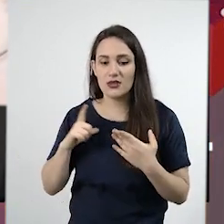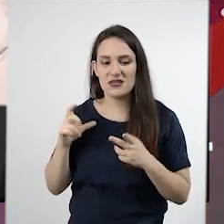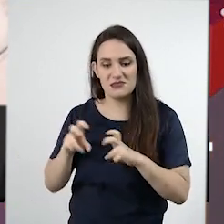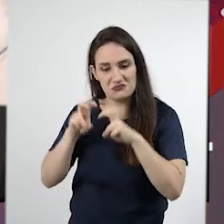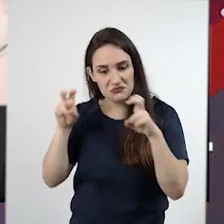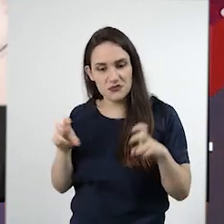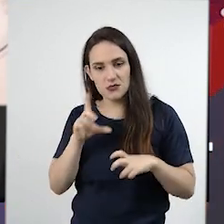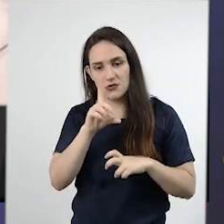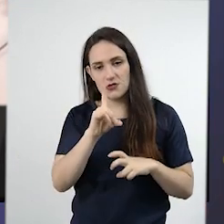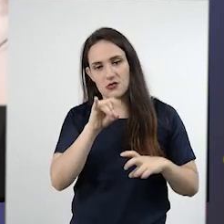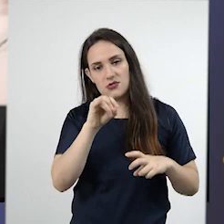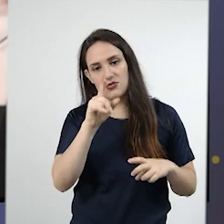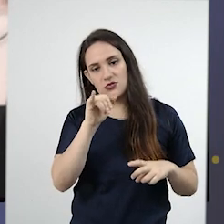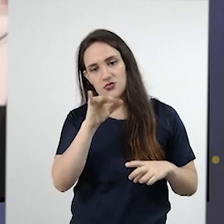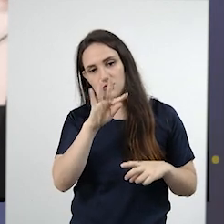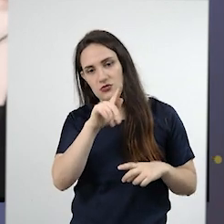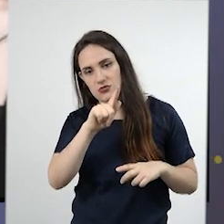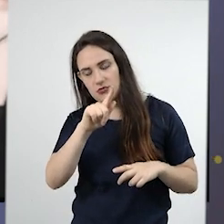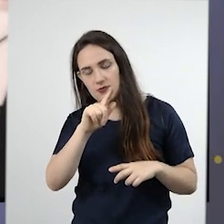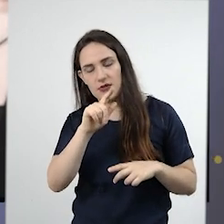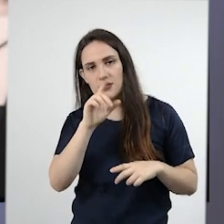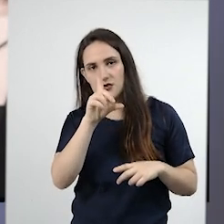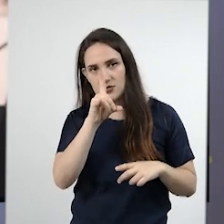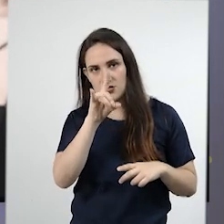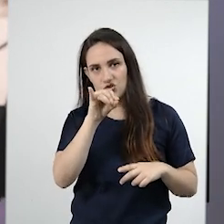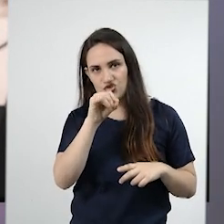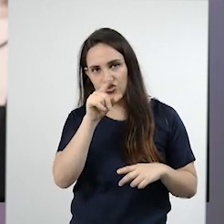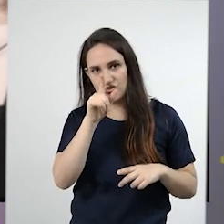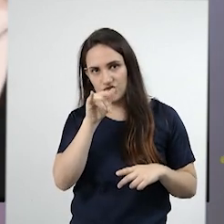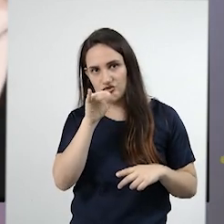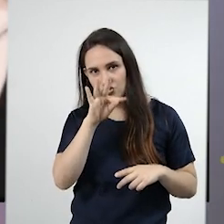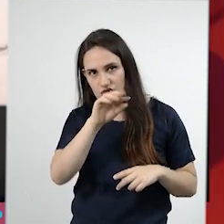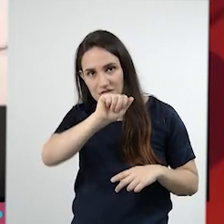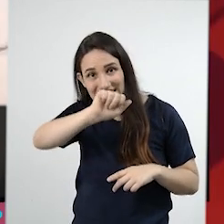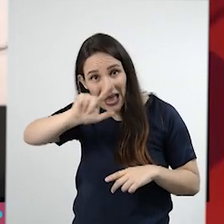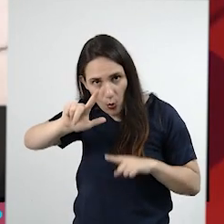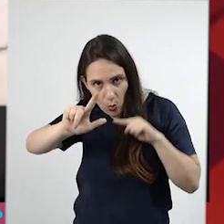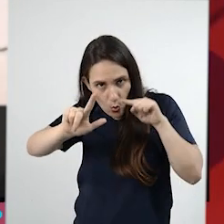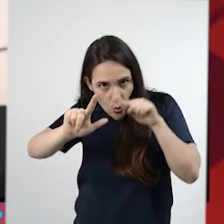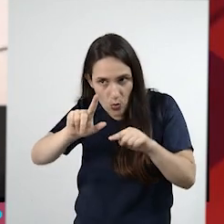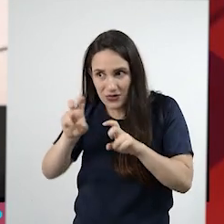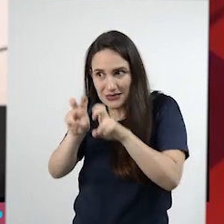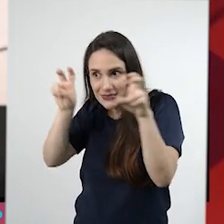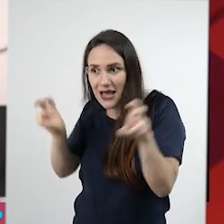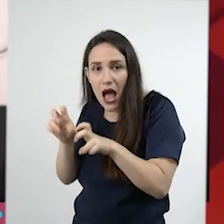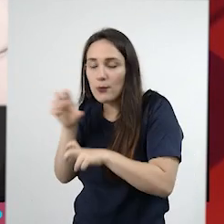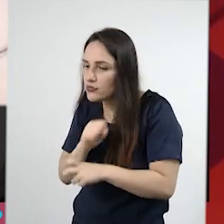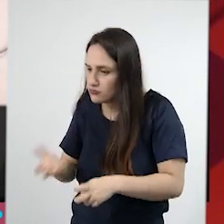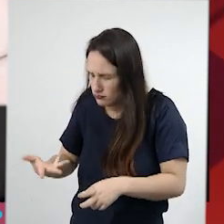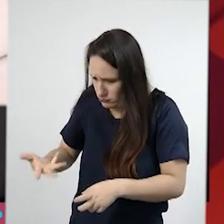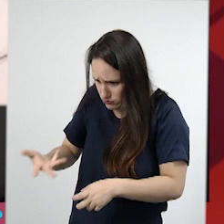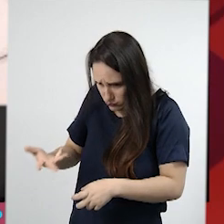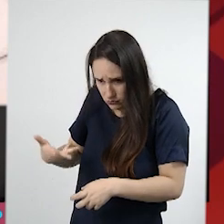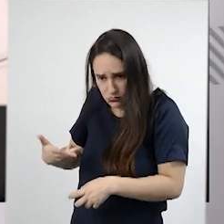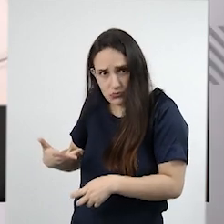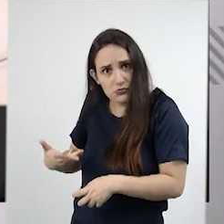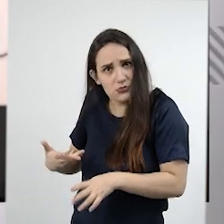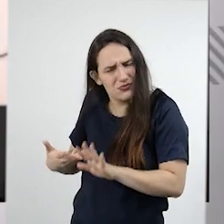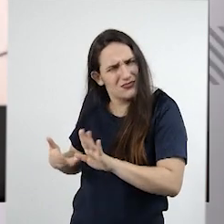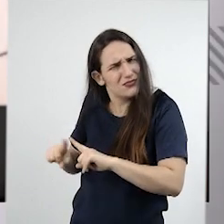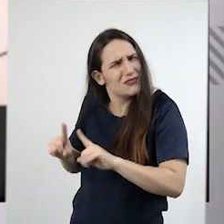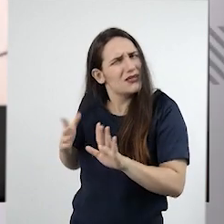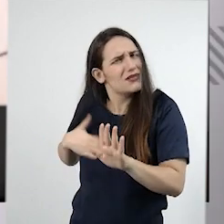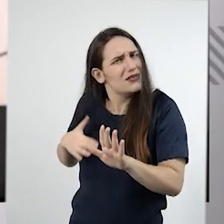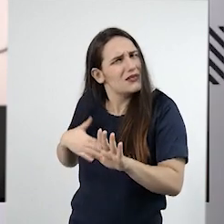muito intensa e muito rápida, penso que nós não paramos para pensar no como que nós vamos